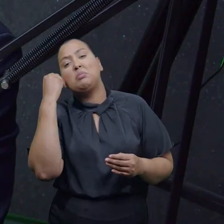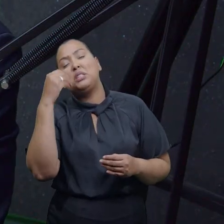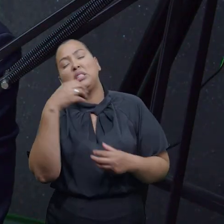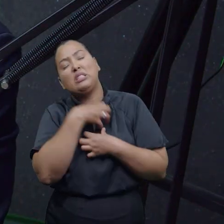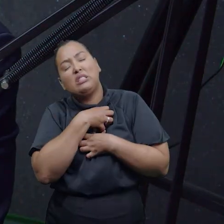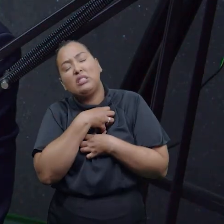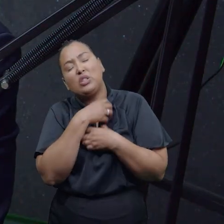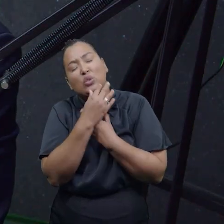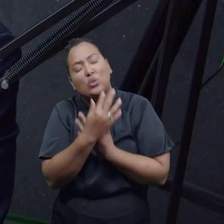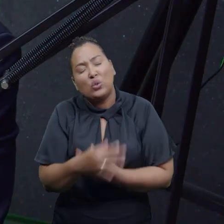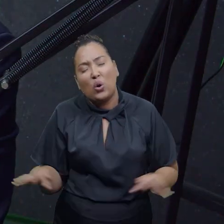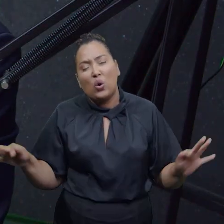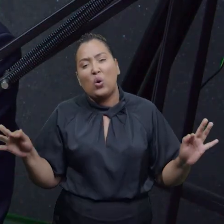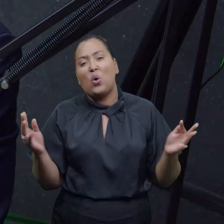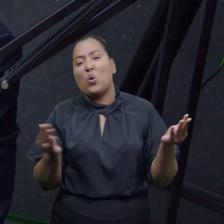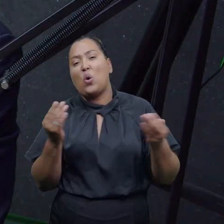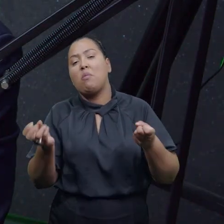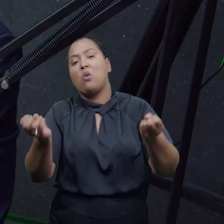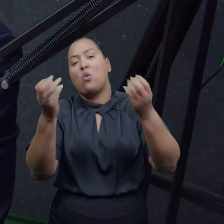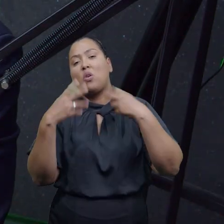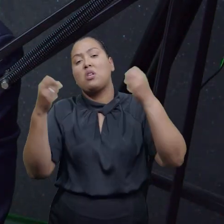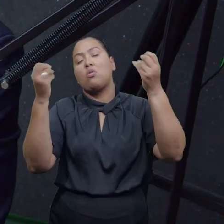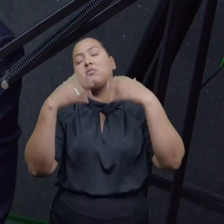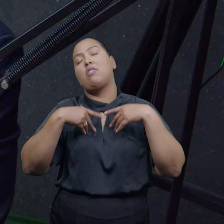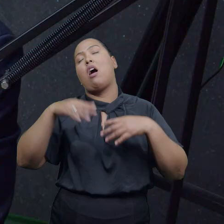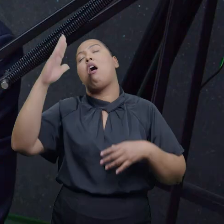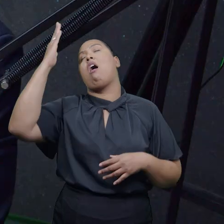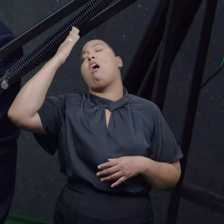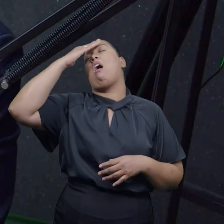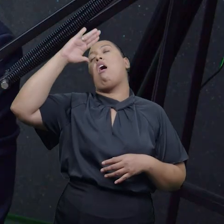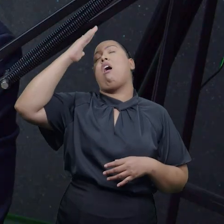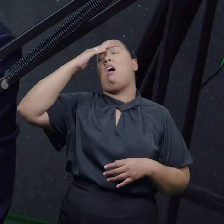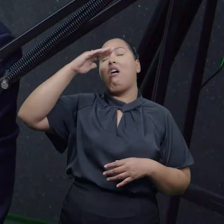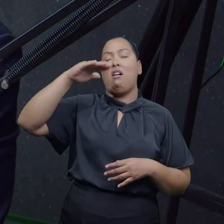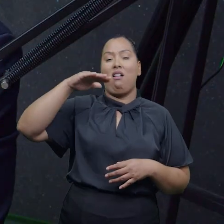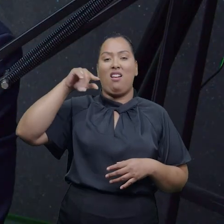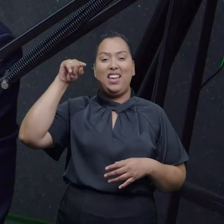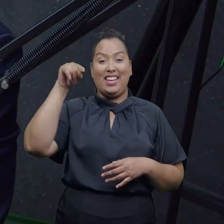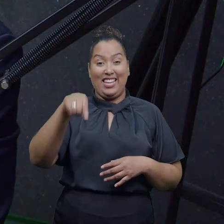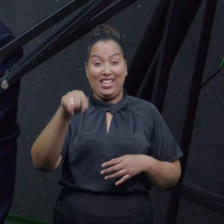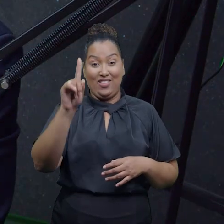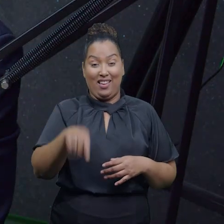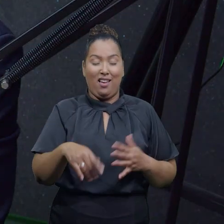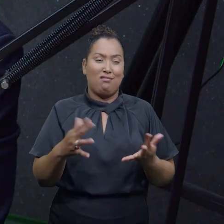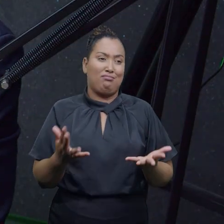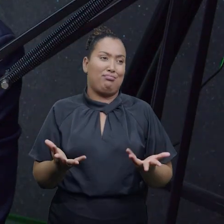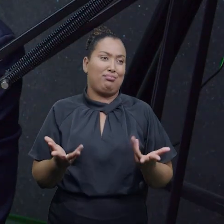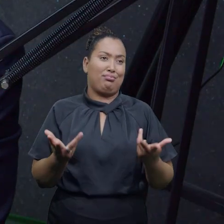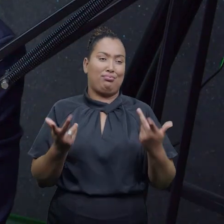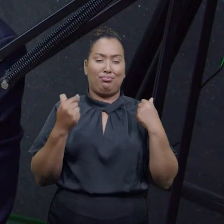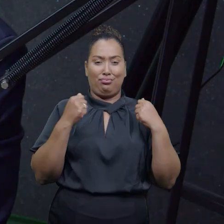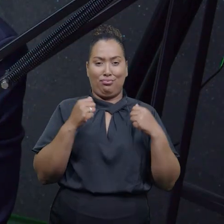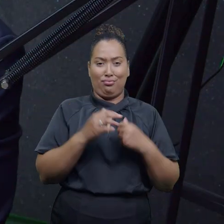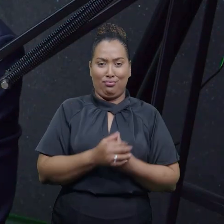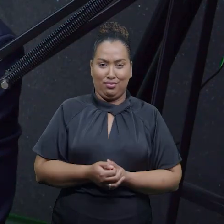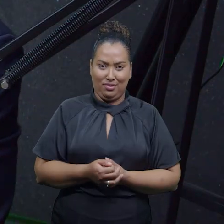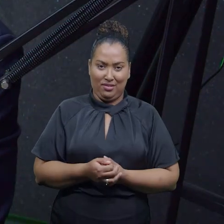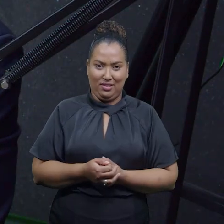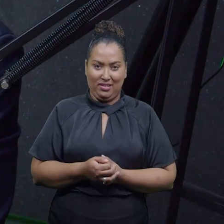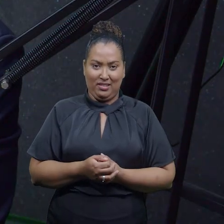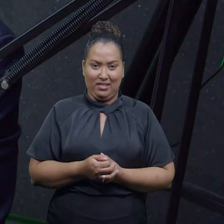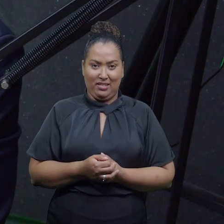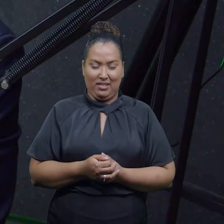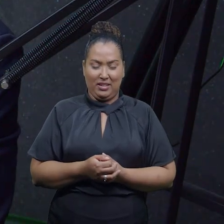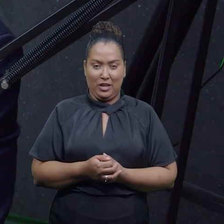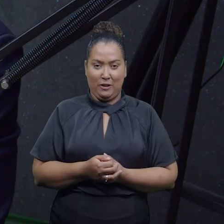dor do servidor que está ali, uma fonte importante de informação. E é, sem dúvida nenhuma, também um destinatário do